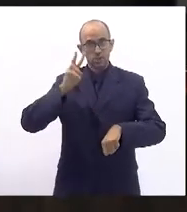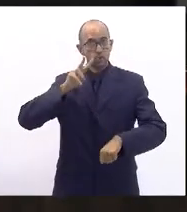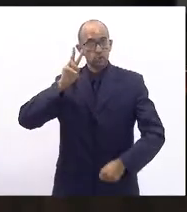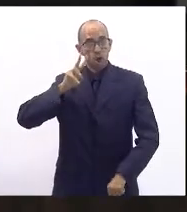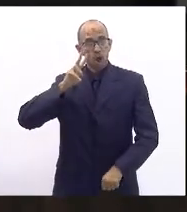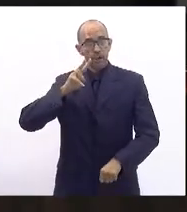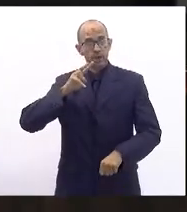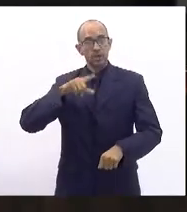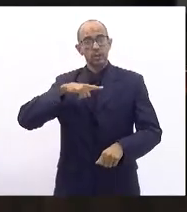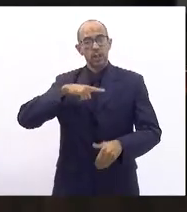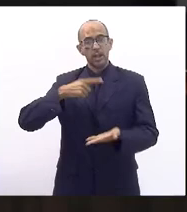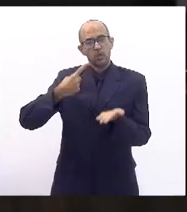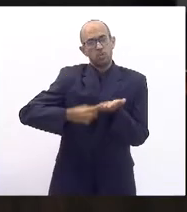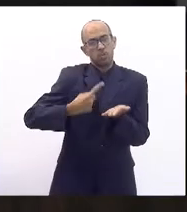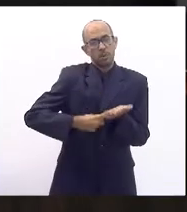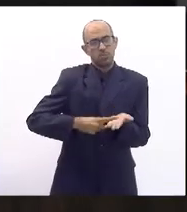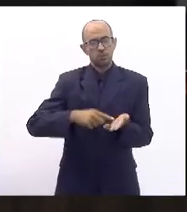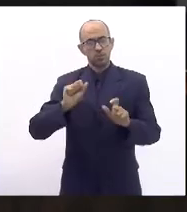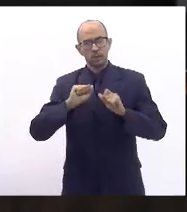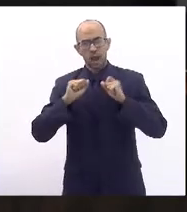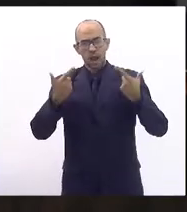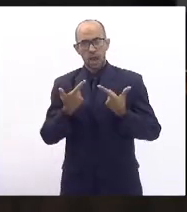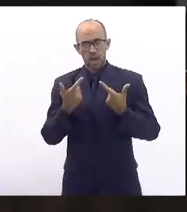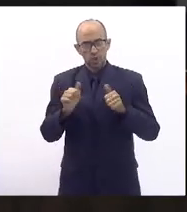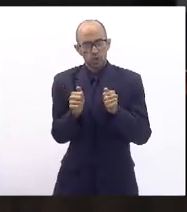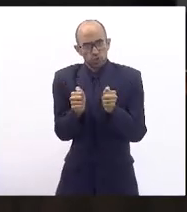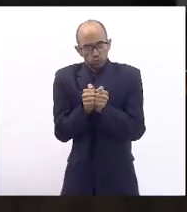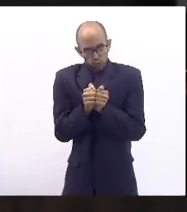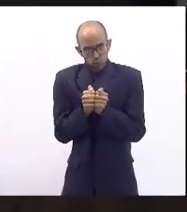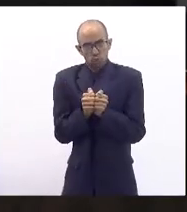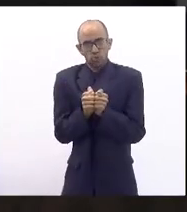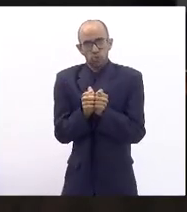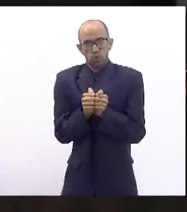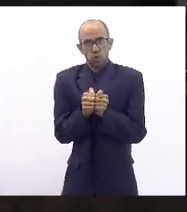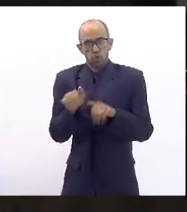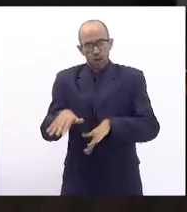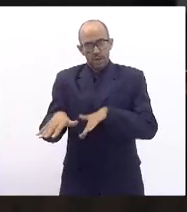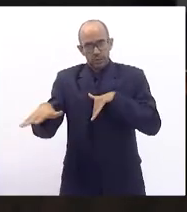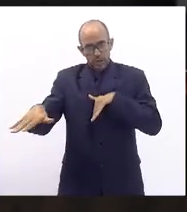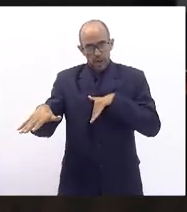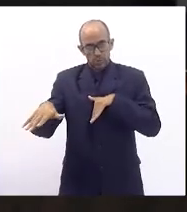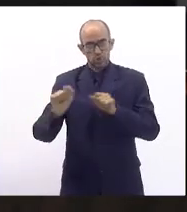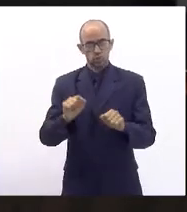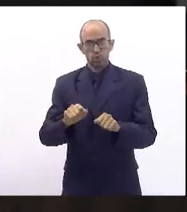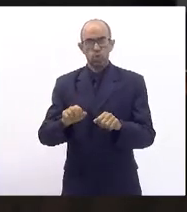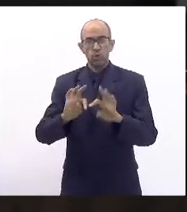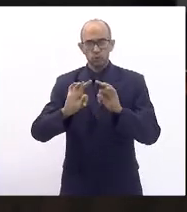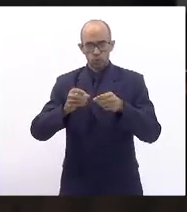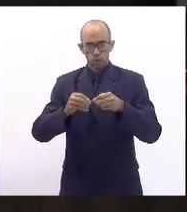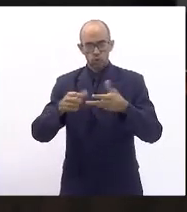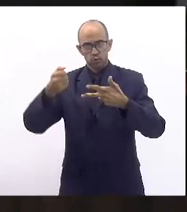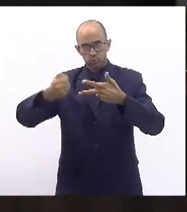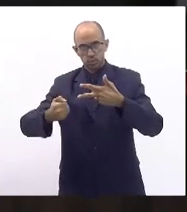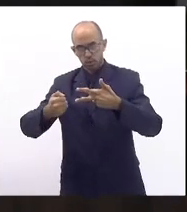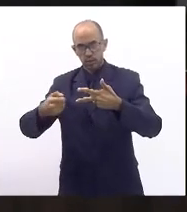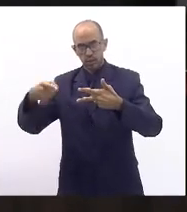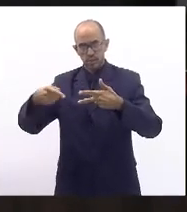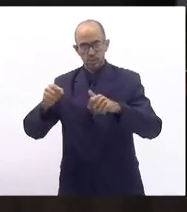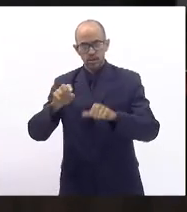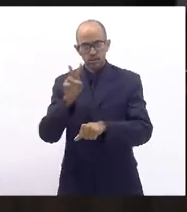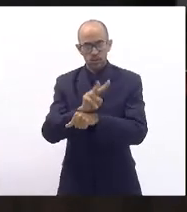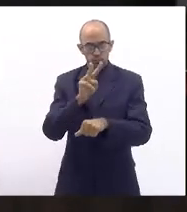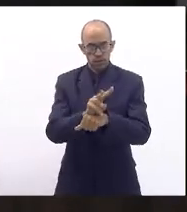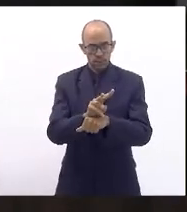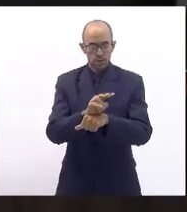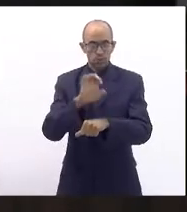alerj e seguirá atuando de forma harmônica com a esposa Armadas todos os demais poderes e com a sociedade civil em defesa do